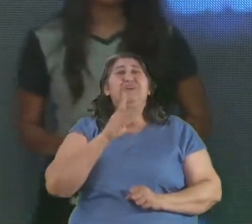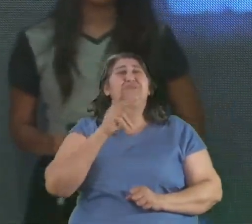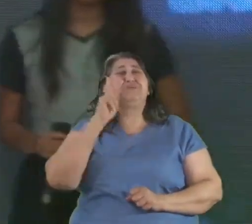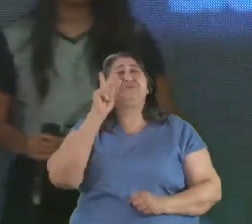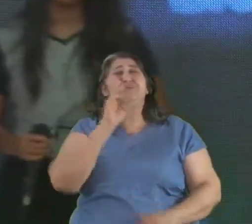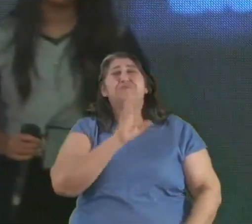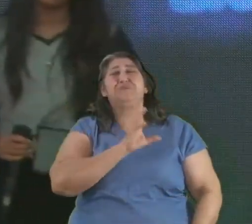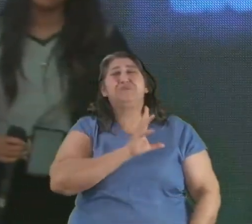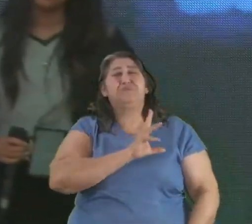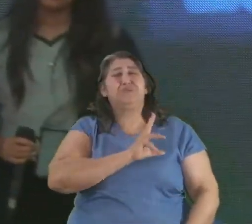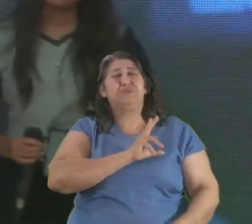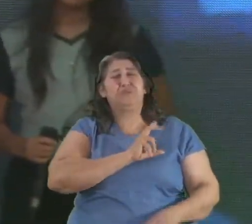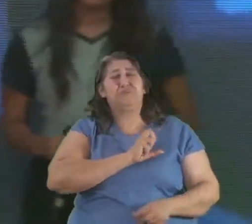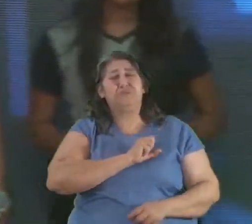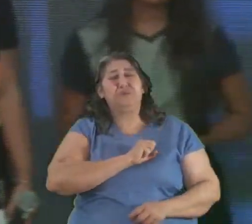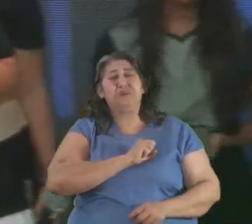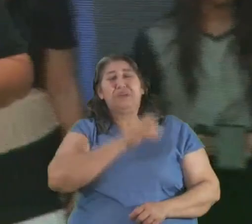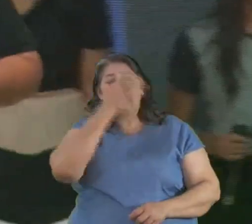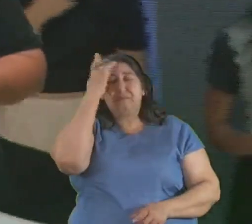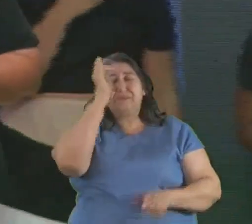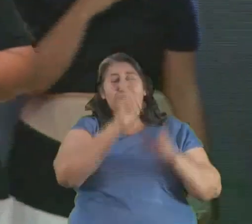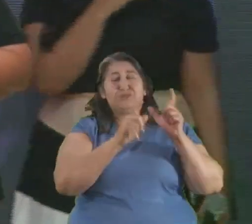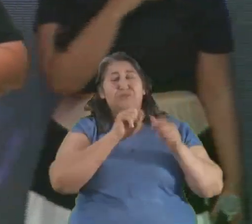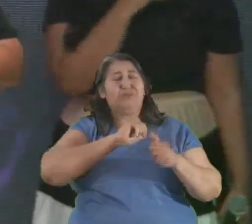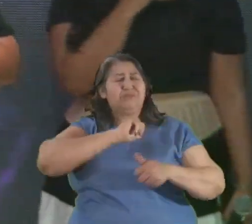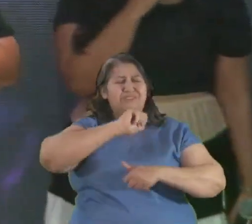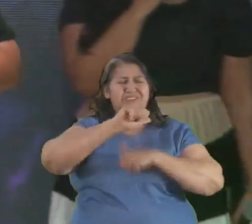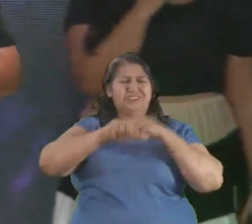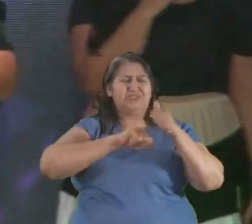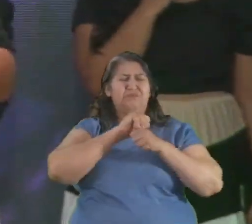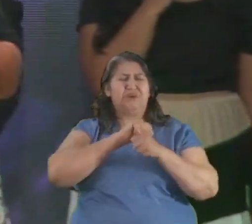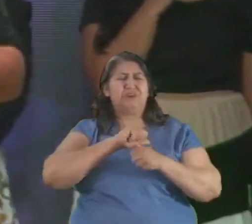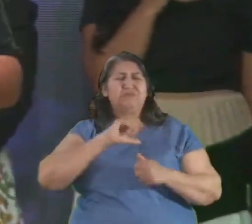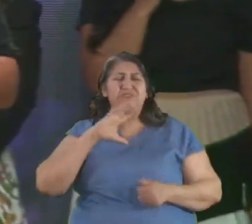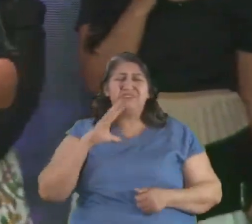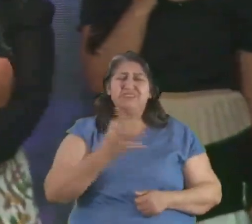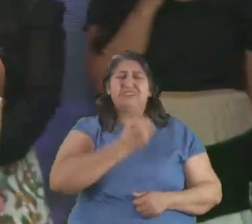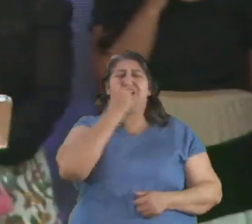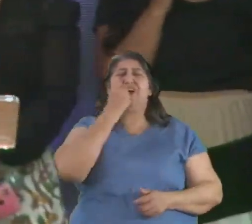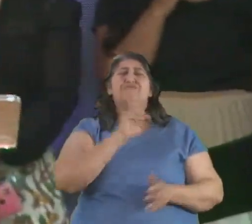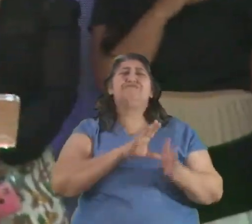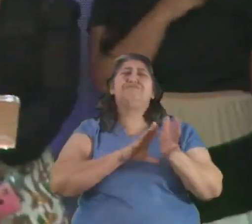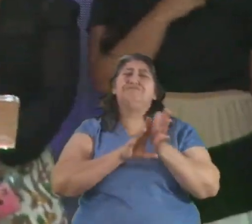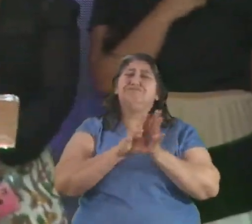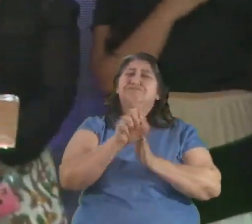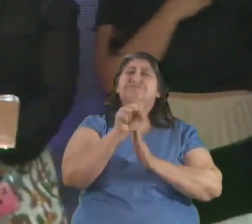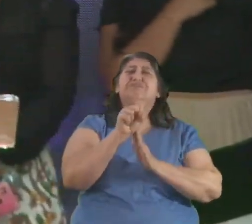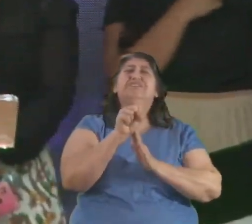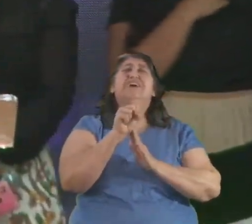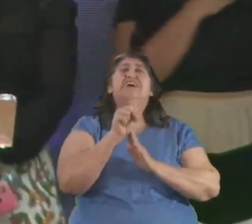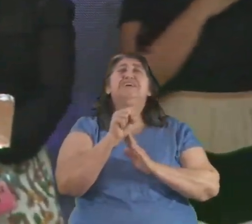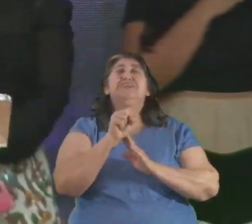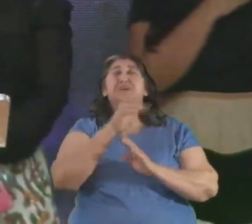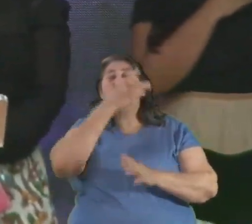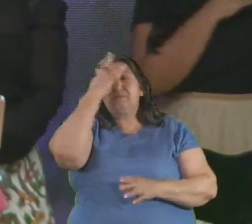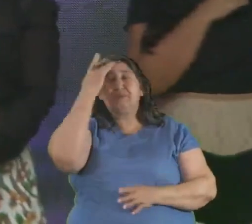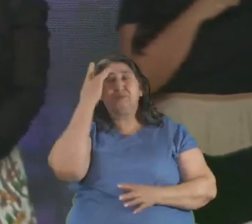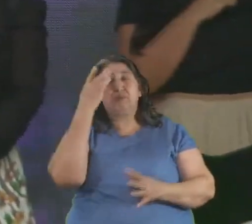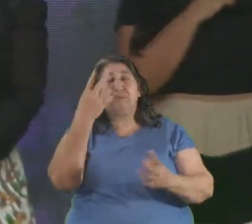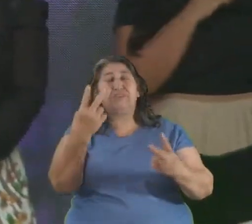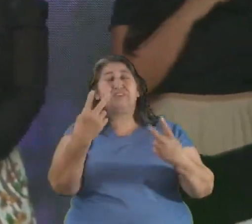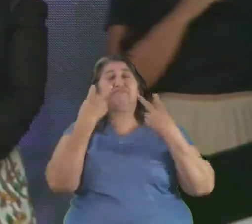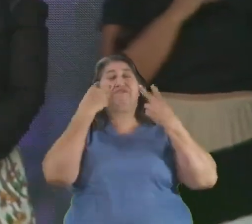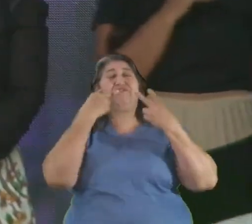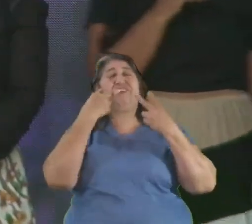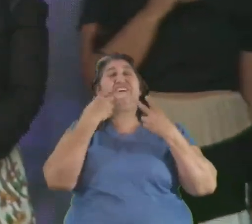Pai. Que vidas, Senhor, se convertam a Ti, Senhor. Que vidas vejam a Ti através de nós.